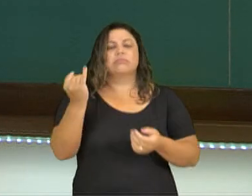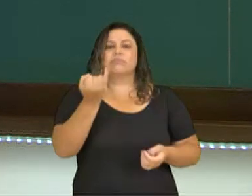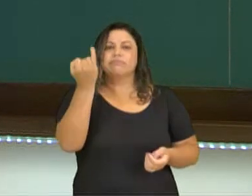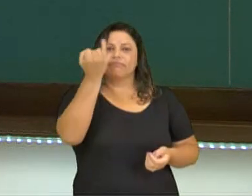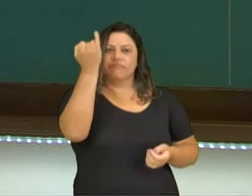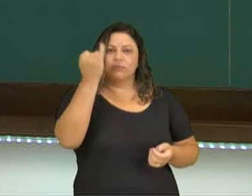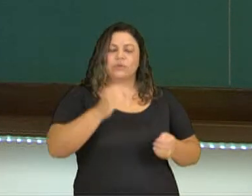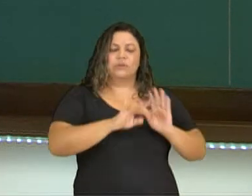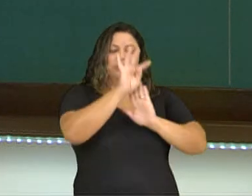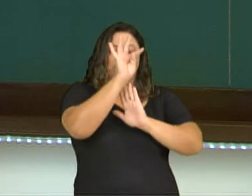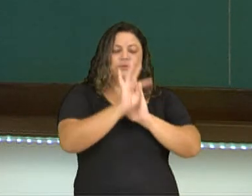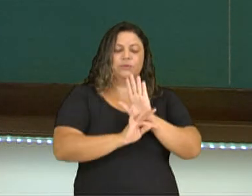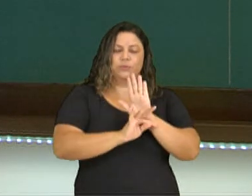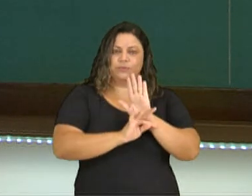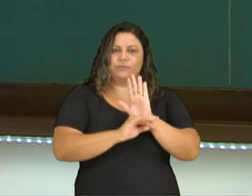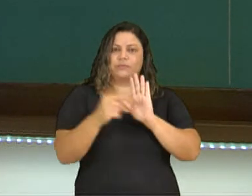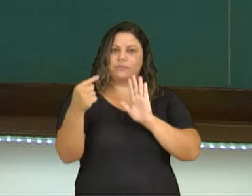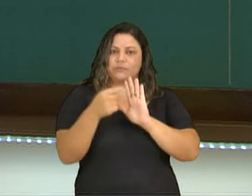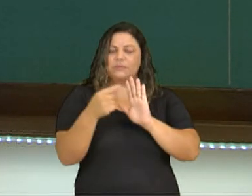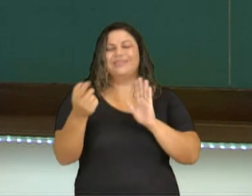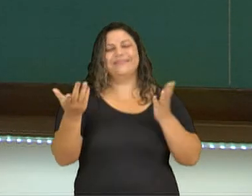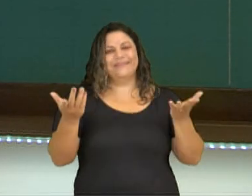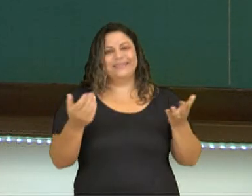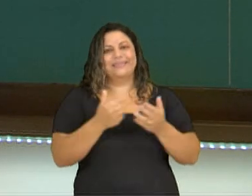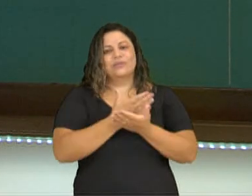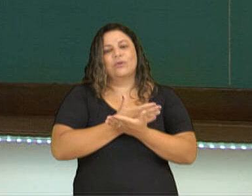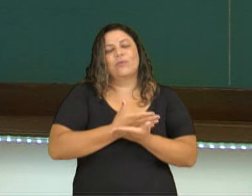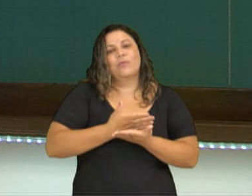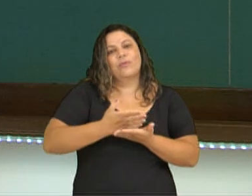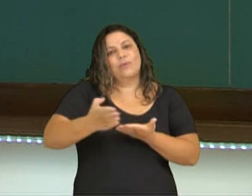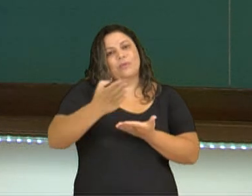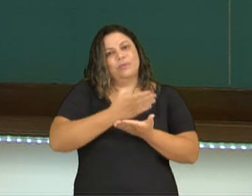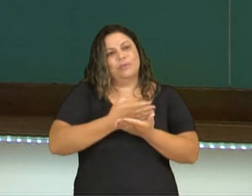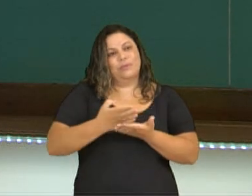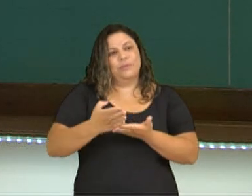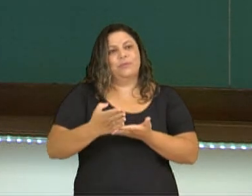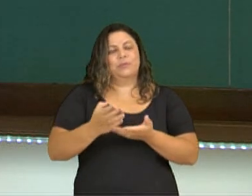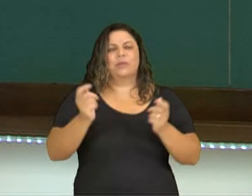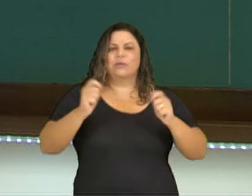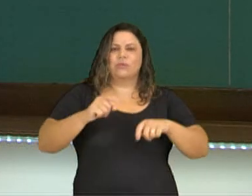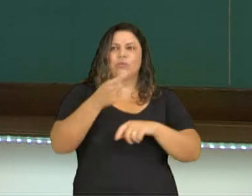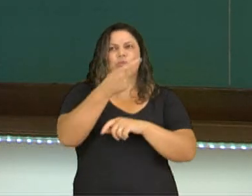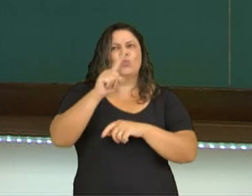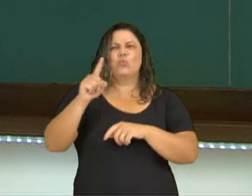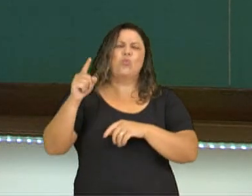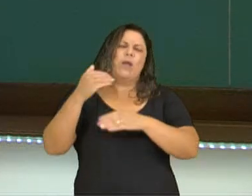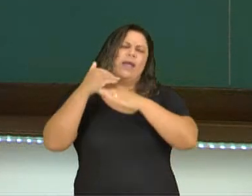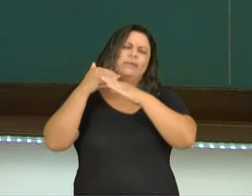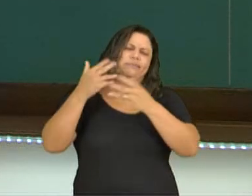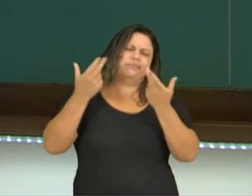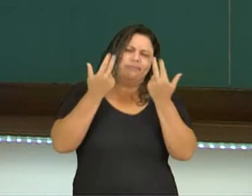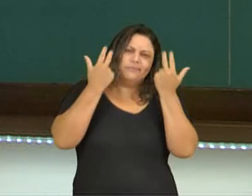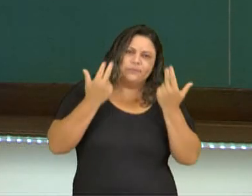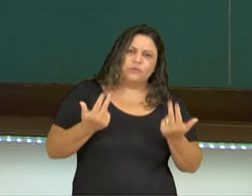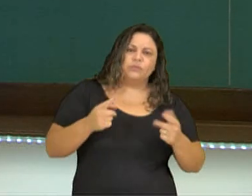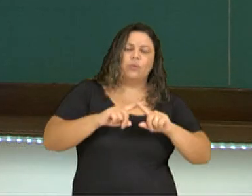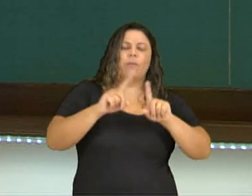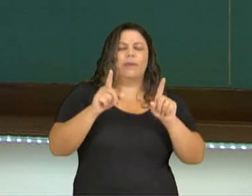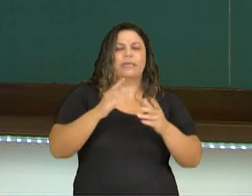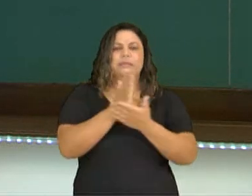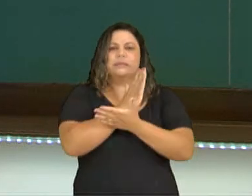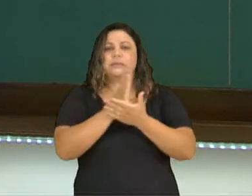texto. Então apresenta ali uma forma introdutória, não é muito recorrente, mas a gente tem em algumas leis o